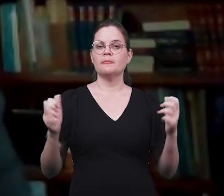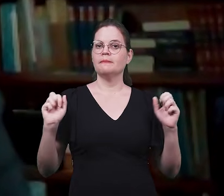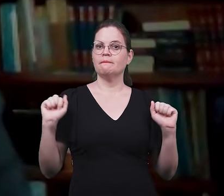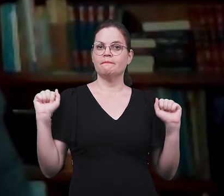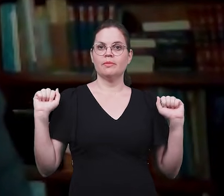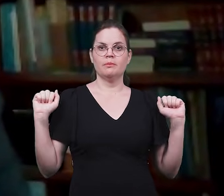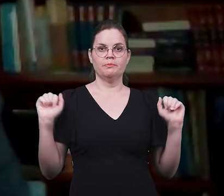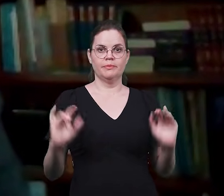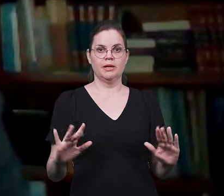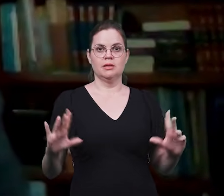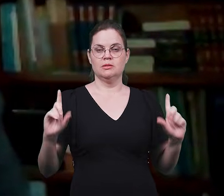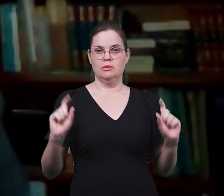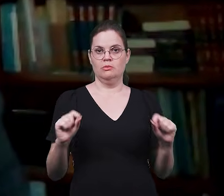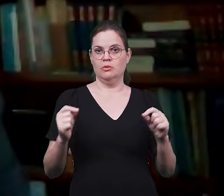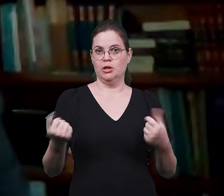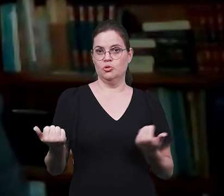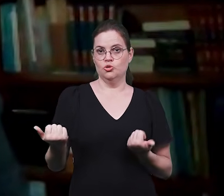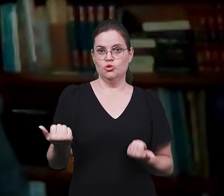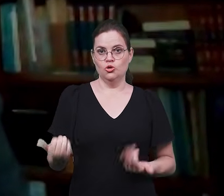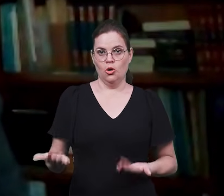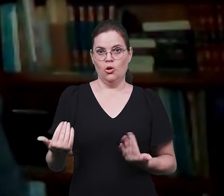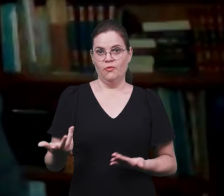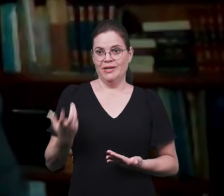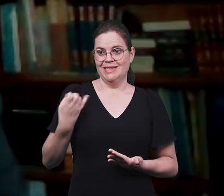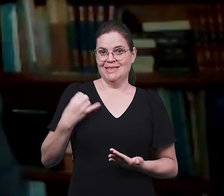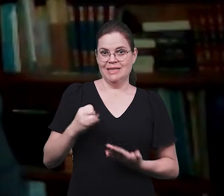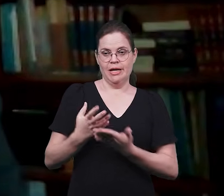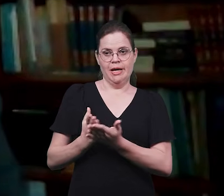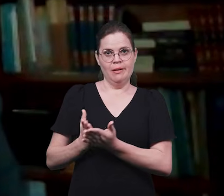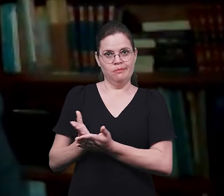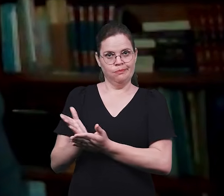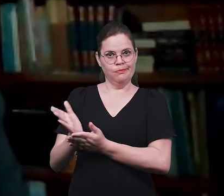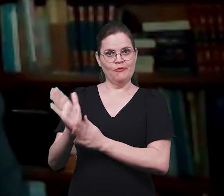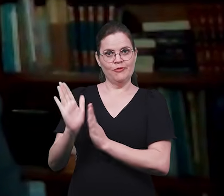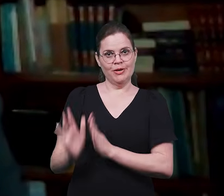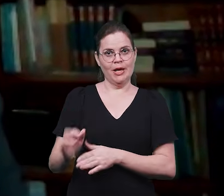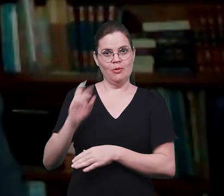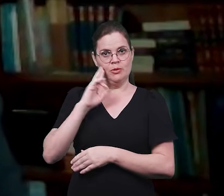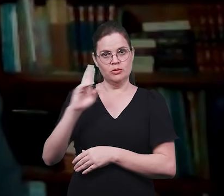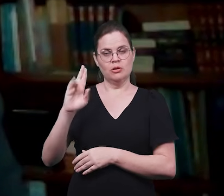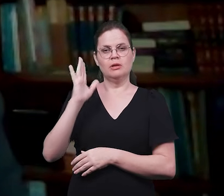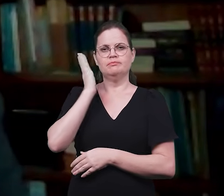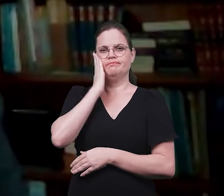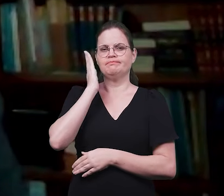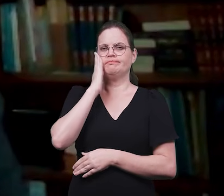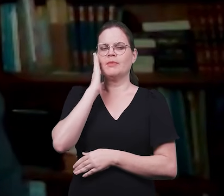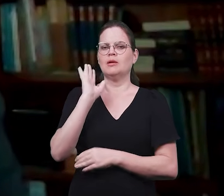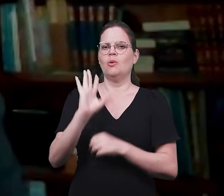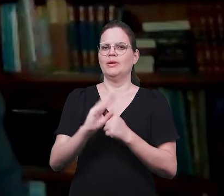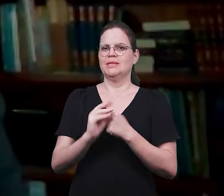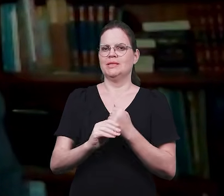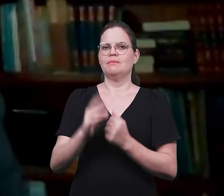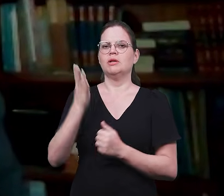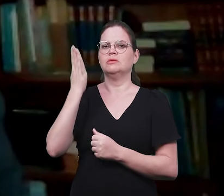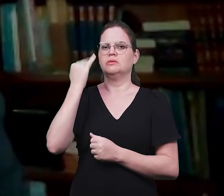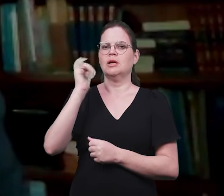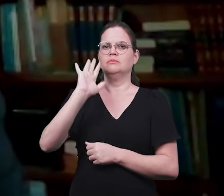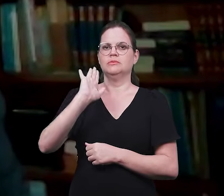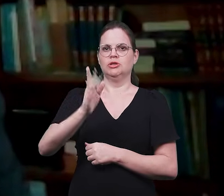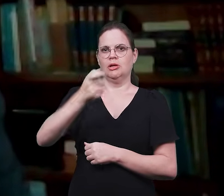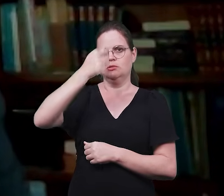Então, a bênção é que o jovem, quando ele chega a esse momento, nessa hora, ele já tem